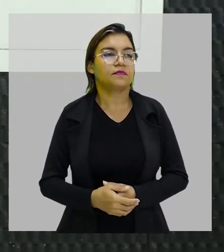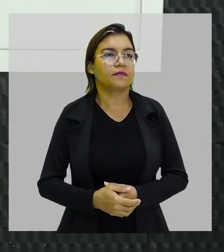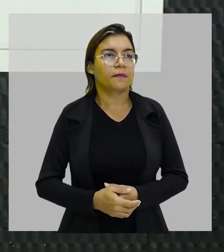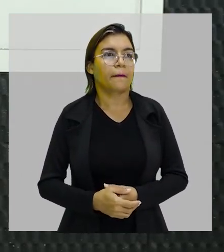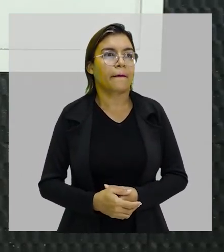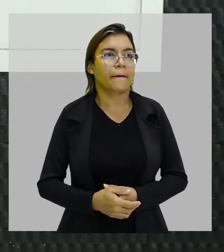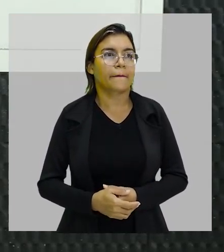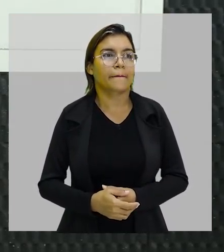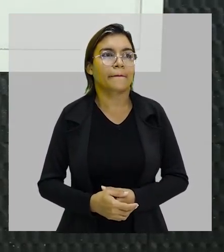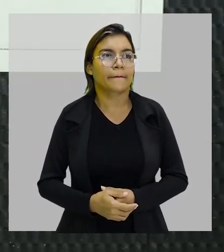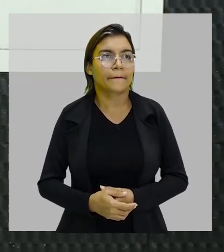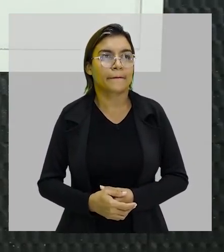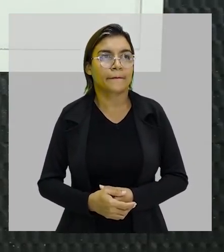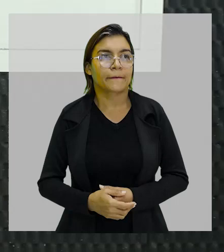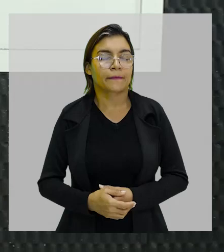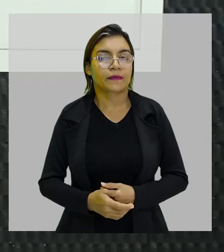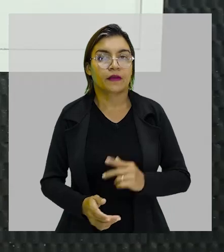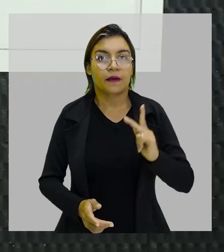P1